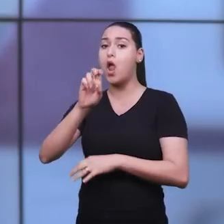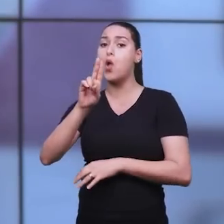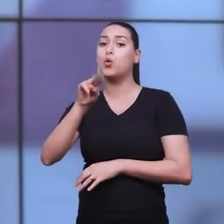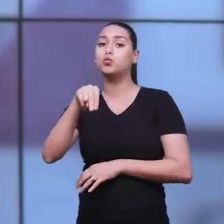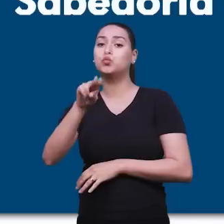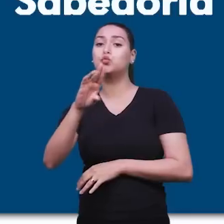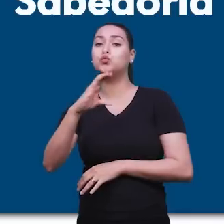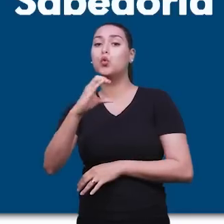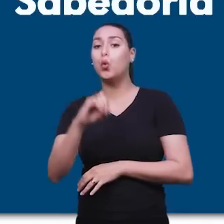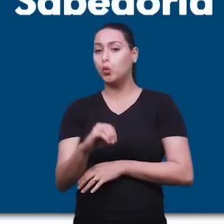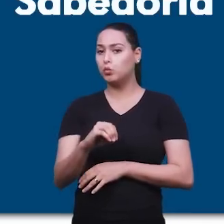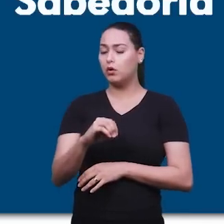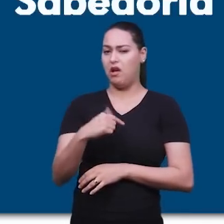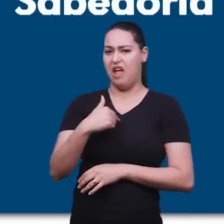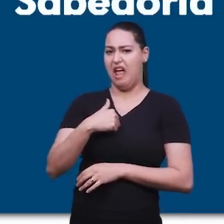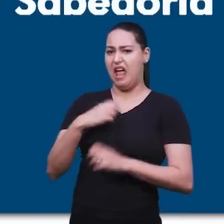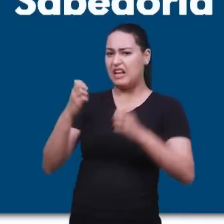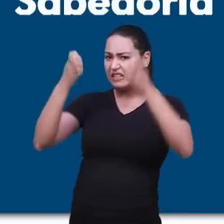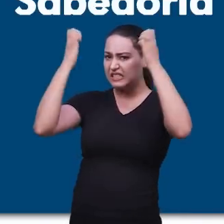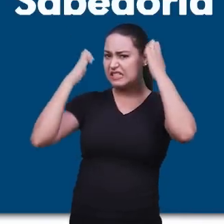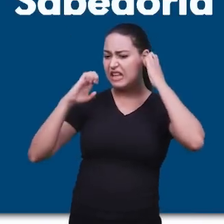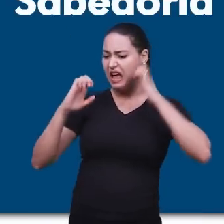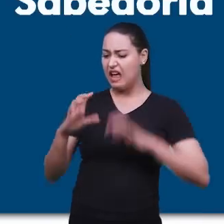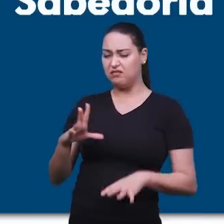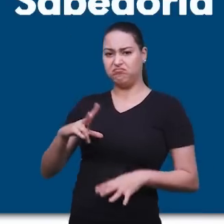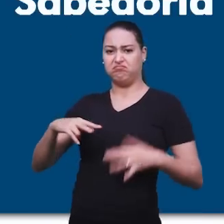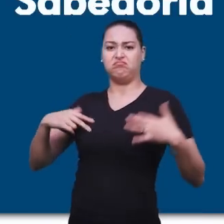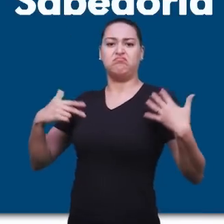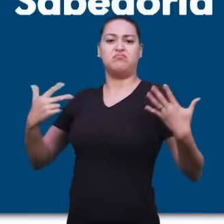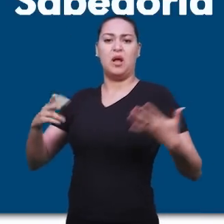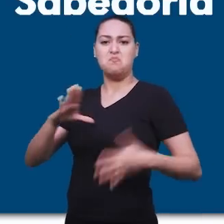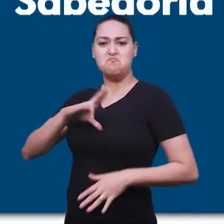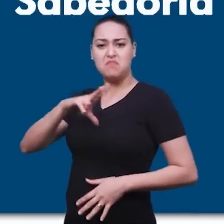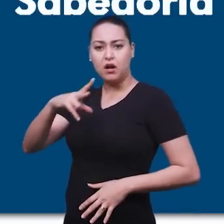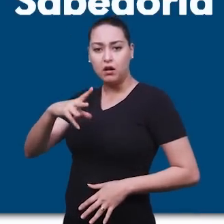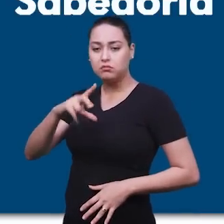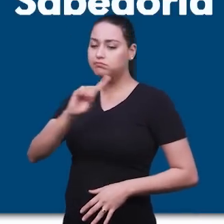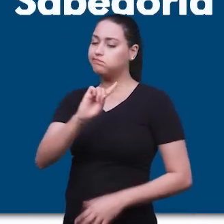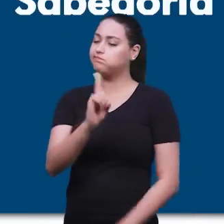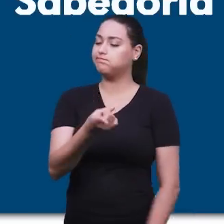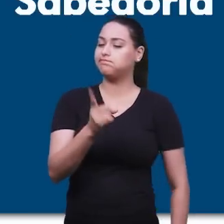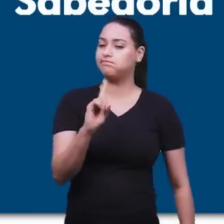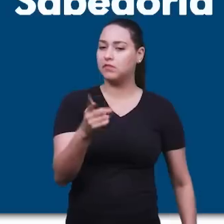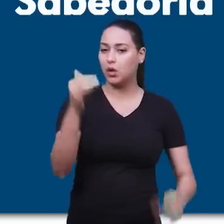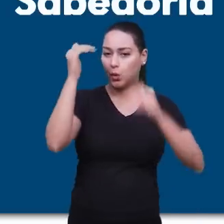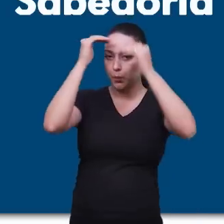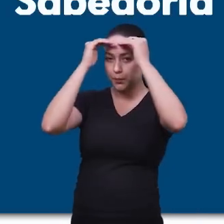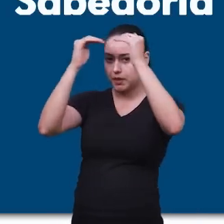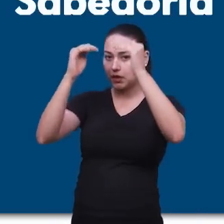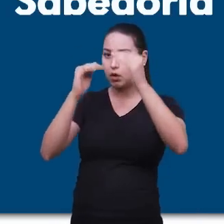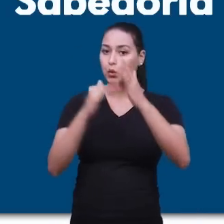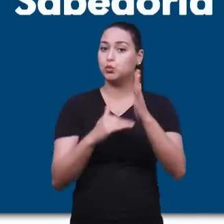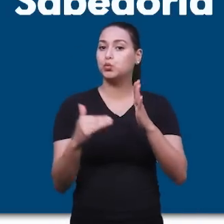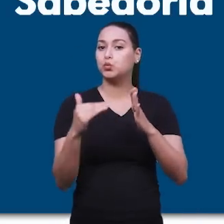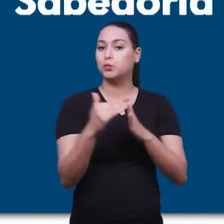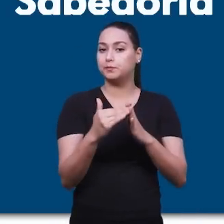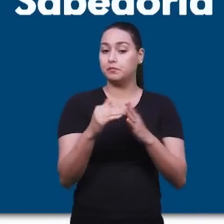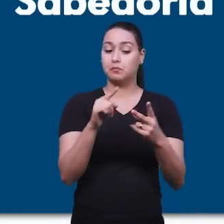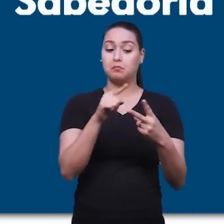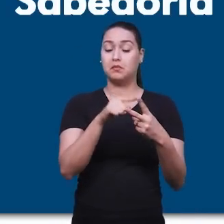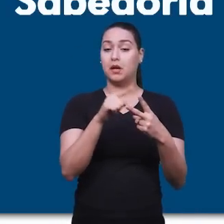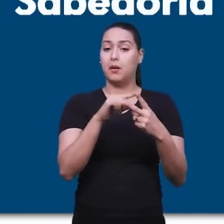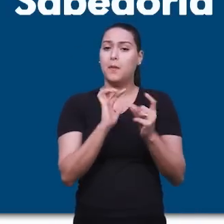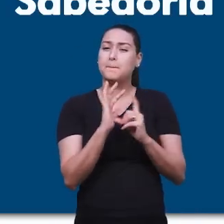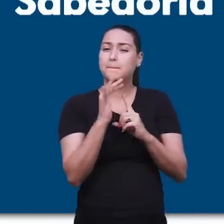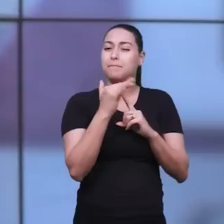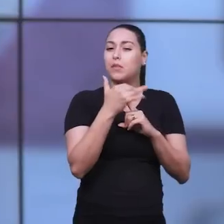local. Ela não agiu por conta própria. A obediência gerou muitos frutos. Primeiro,